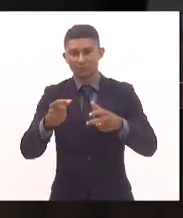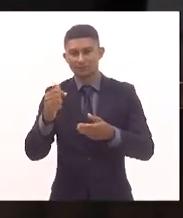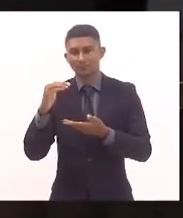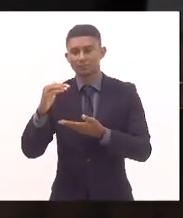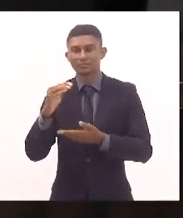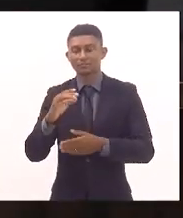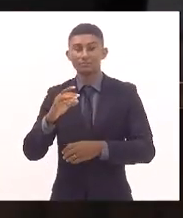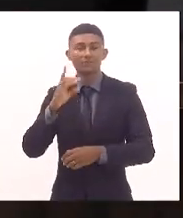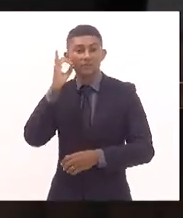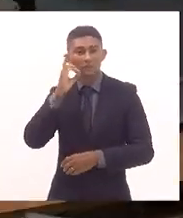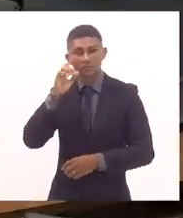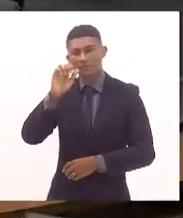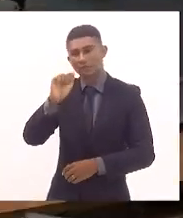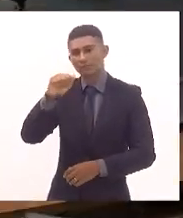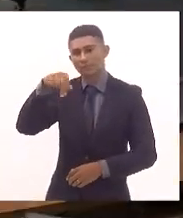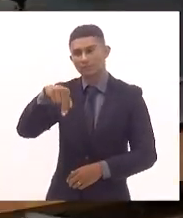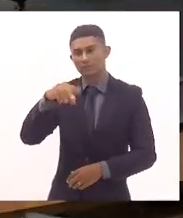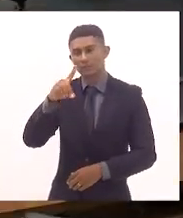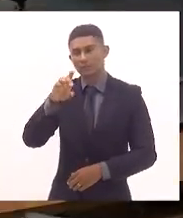deputado Anderson.